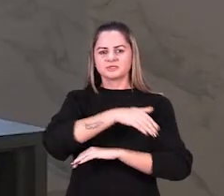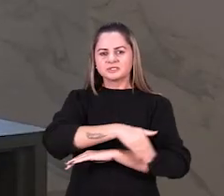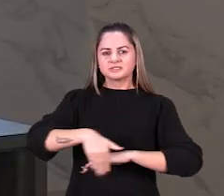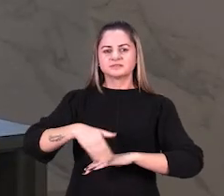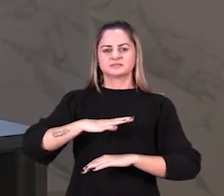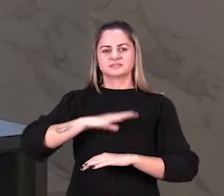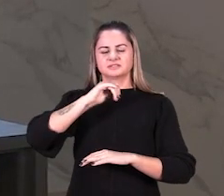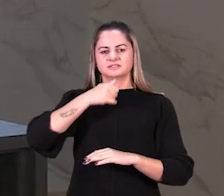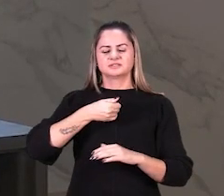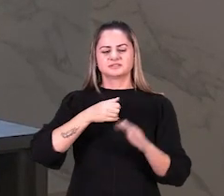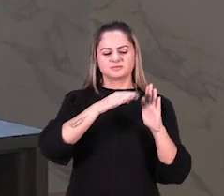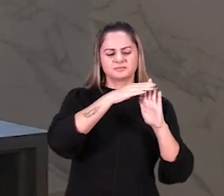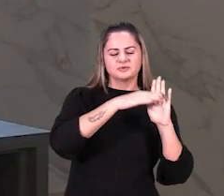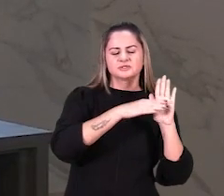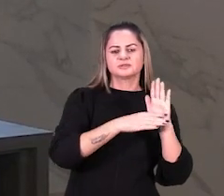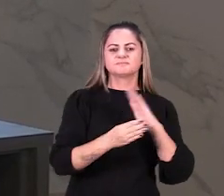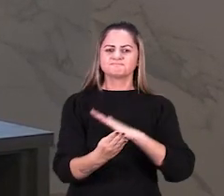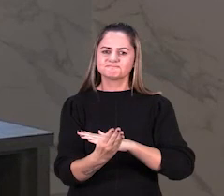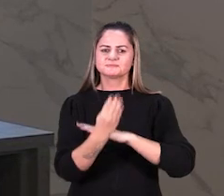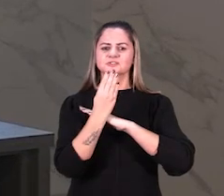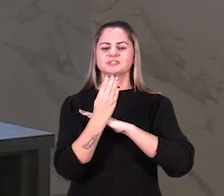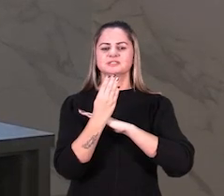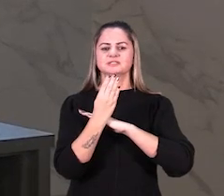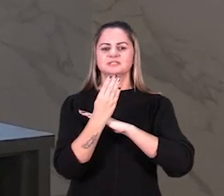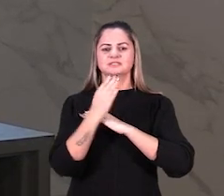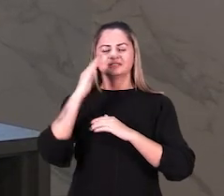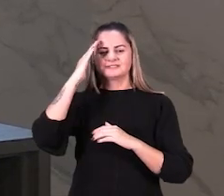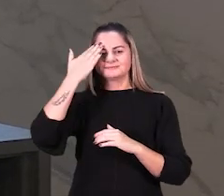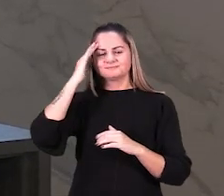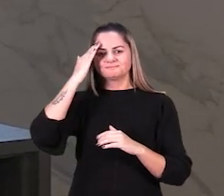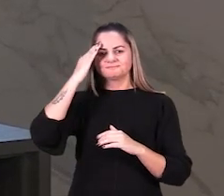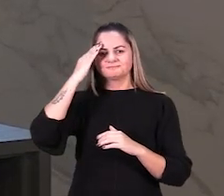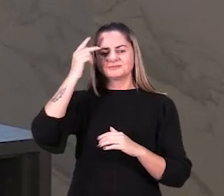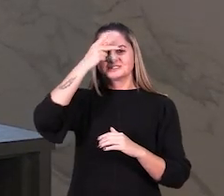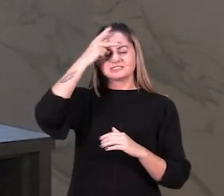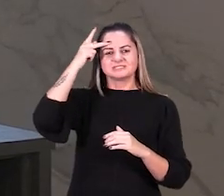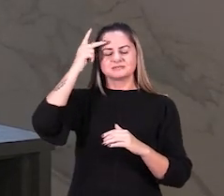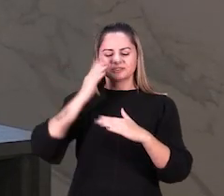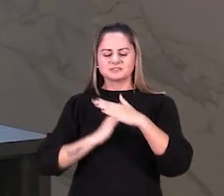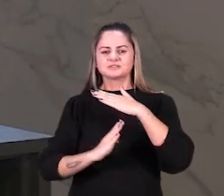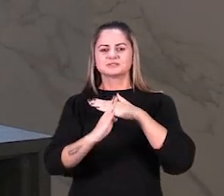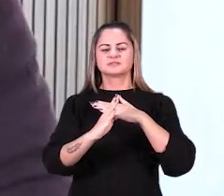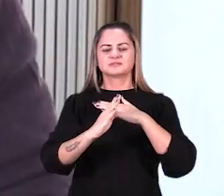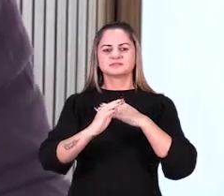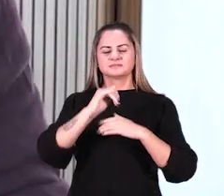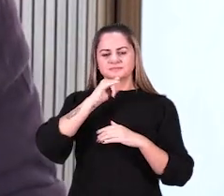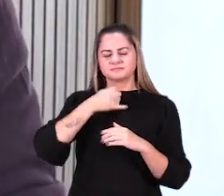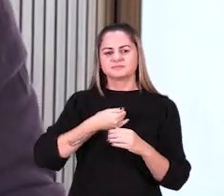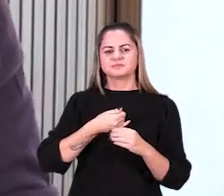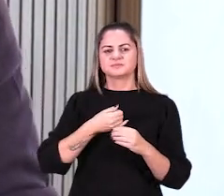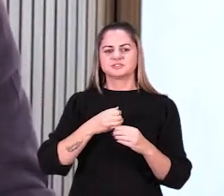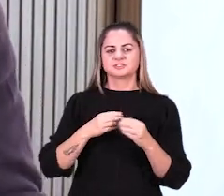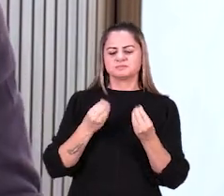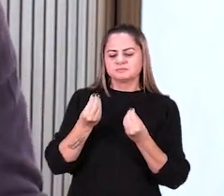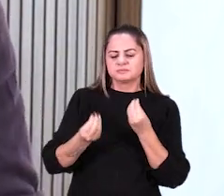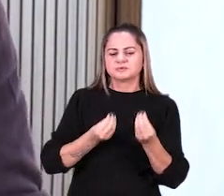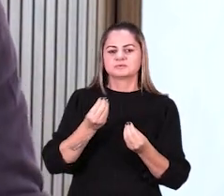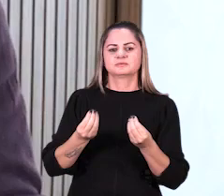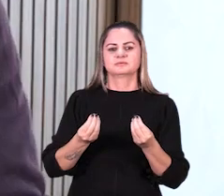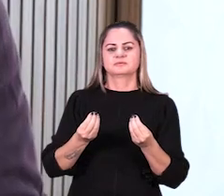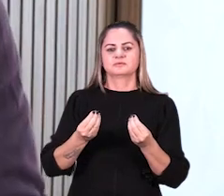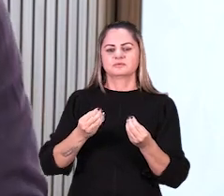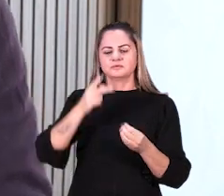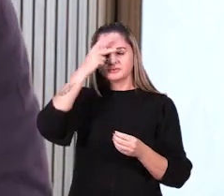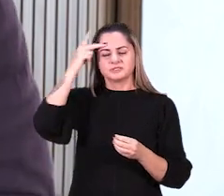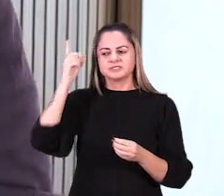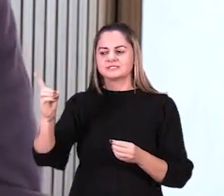Esse censo permite que a gente possa compreender a dinâmica de migração desse público no nosso território, quais são as principais demandas